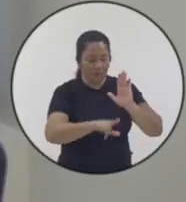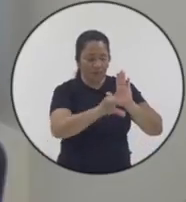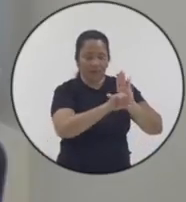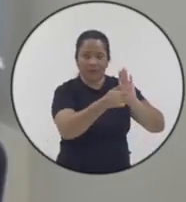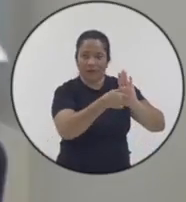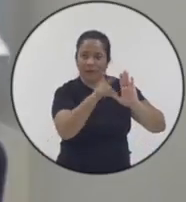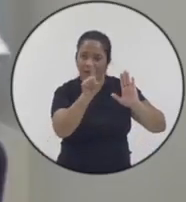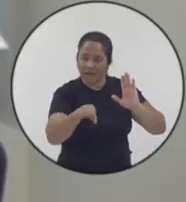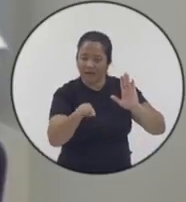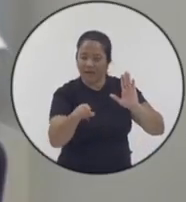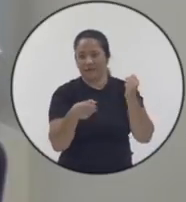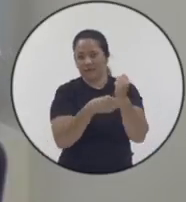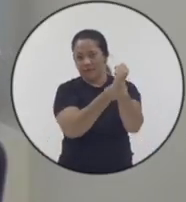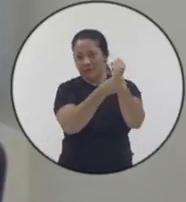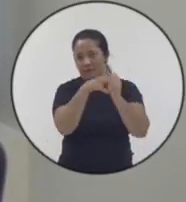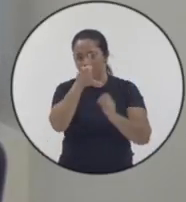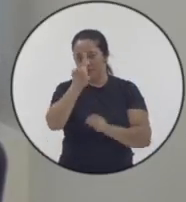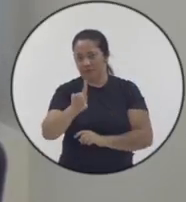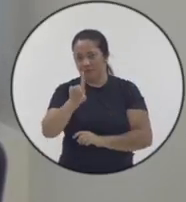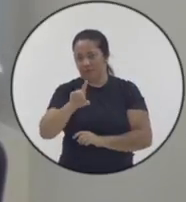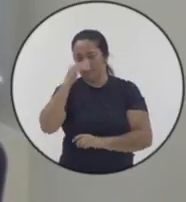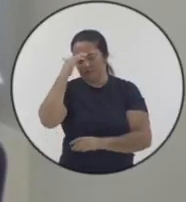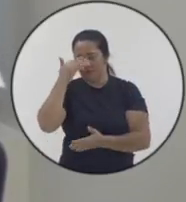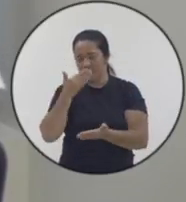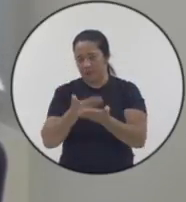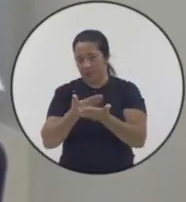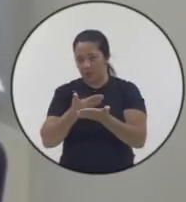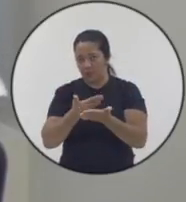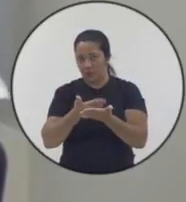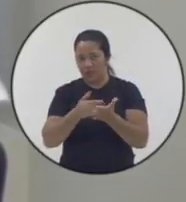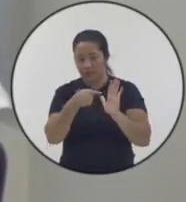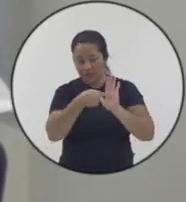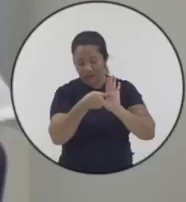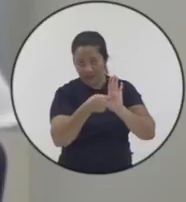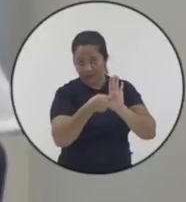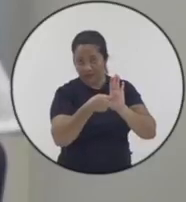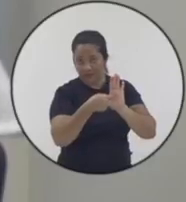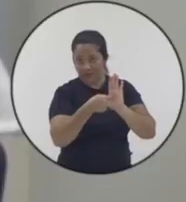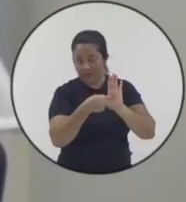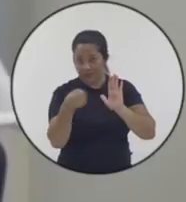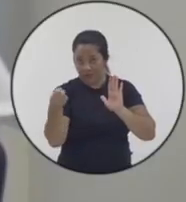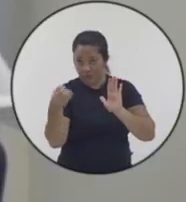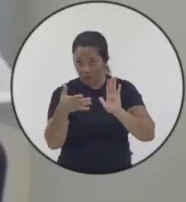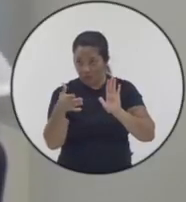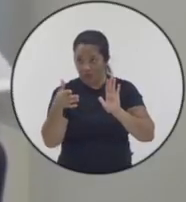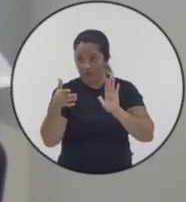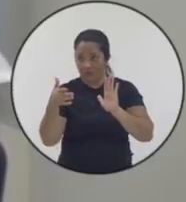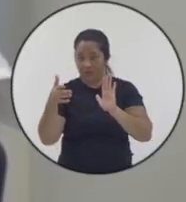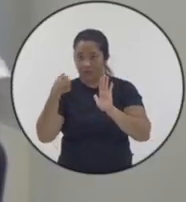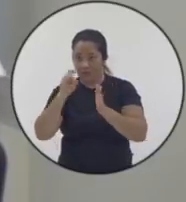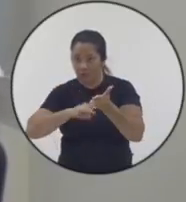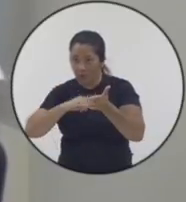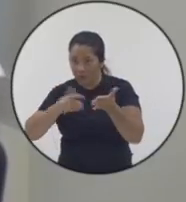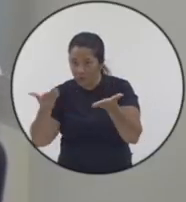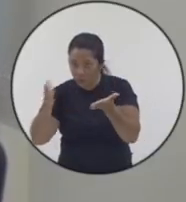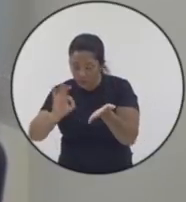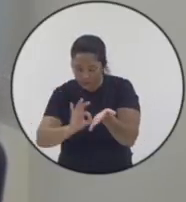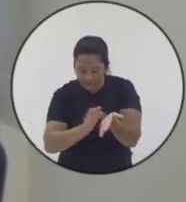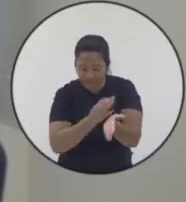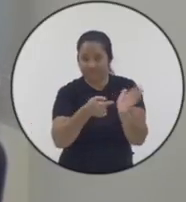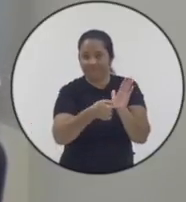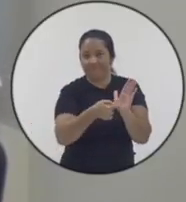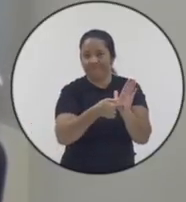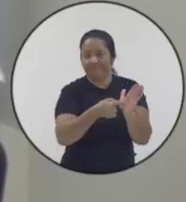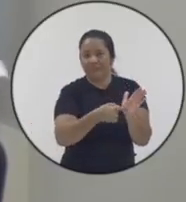gente busca, e a gente acredita que esse mecanismo, que essa nova resolução, ela vai vir de encontro